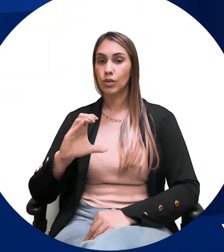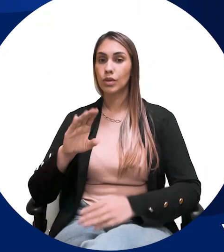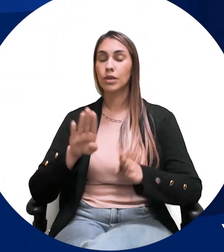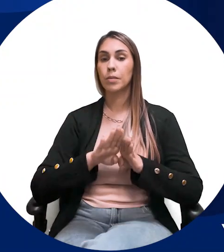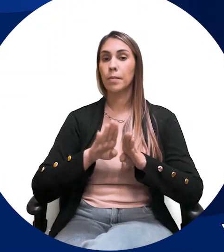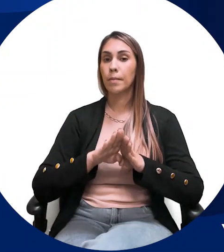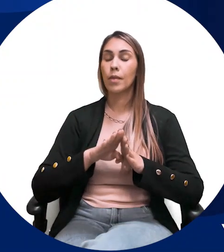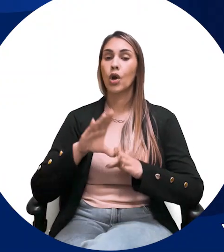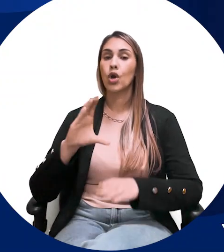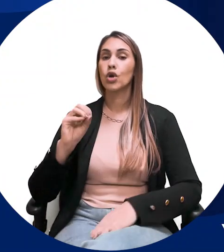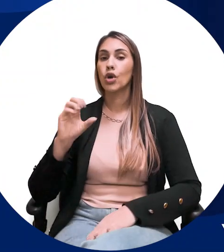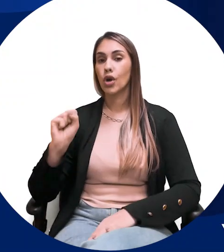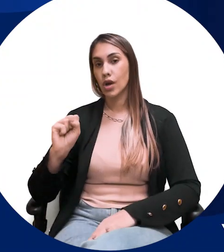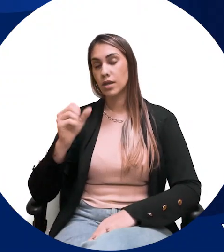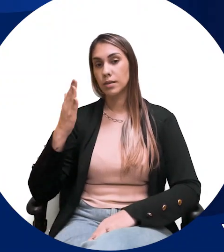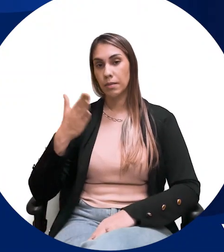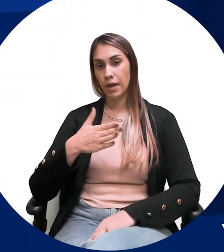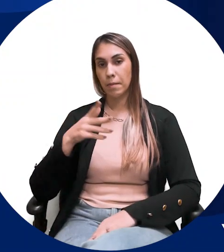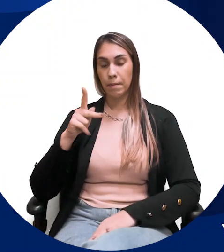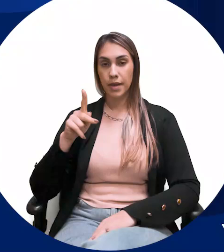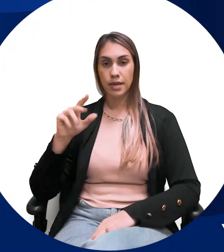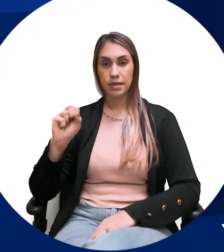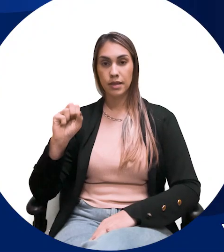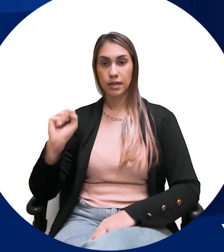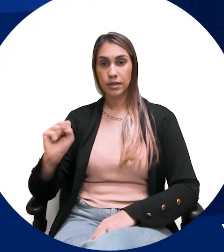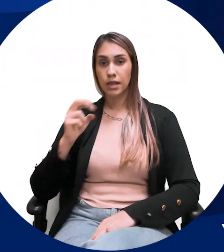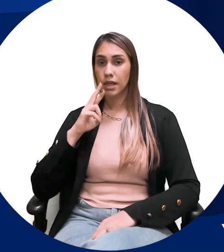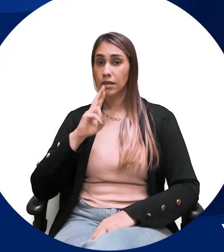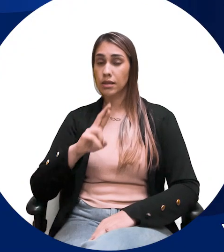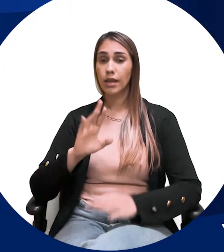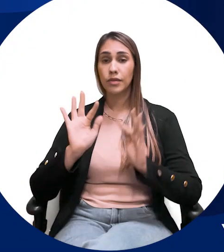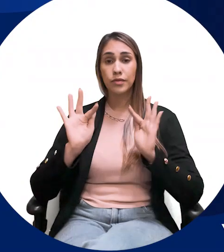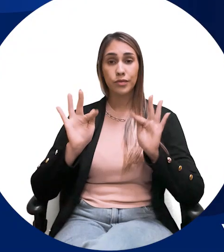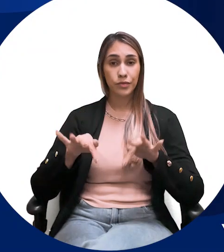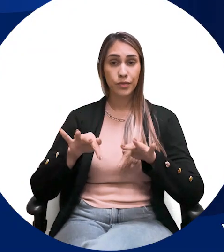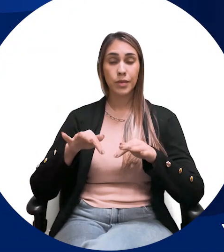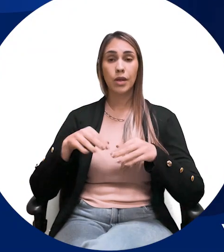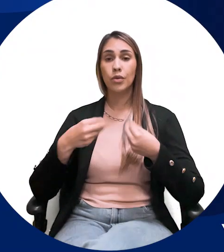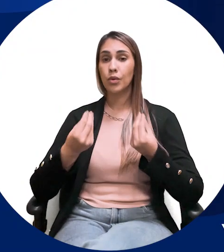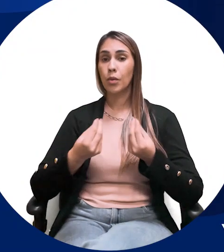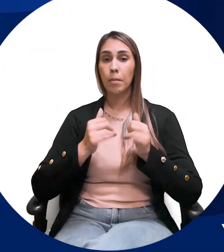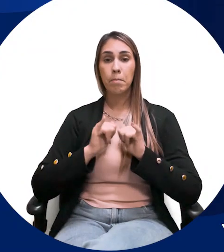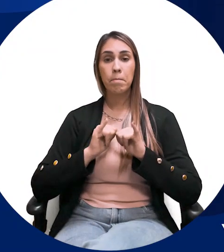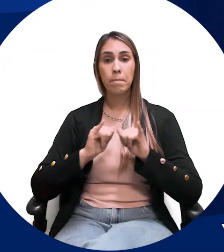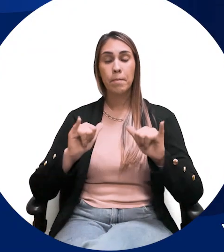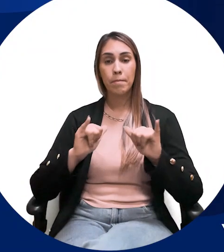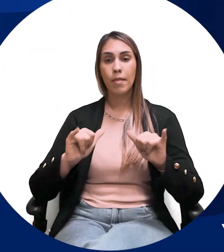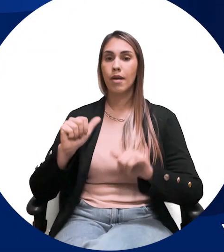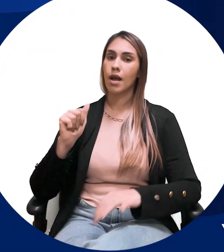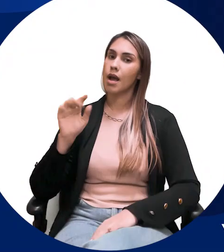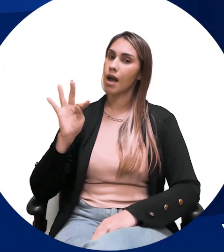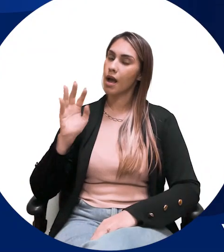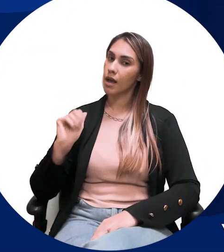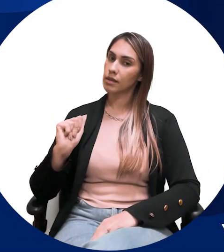SEDUC, através do portal COS e PAS/PSS. E o resultado final se dará com a publicação